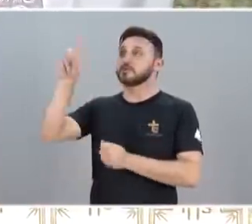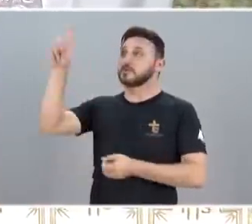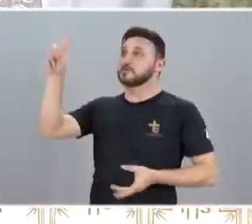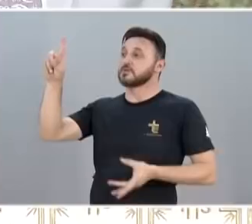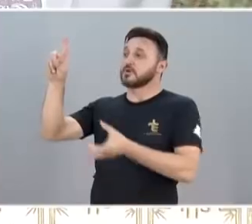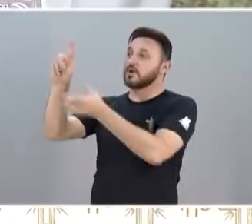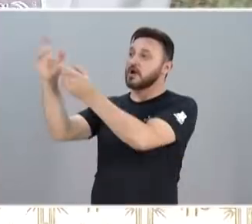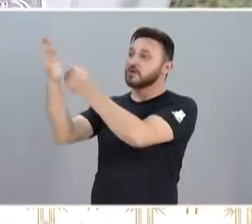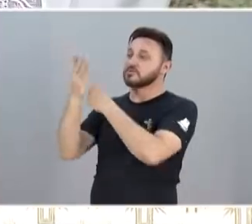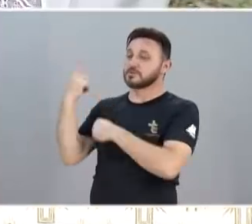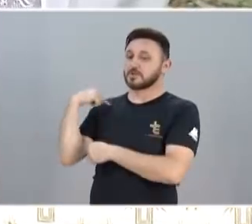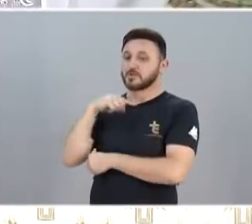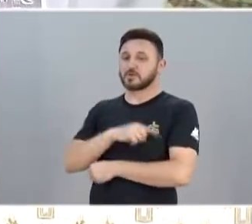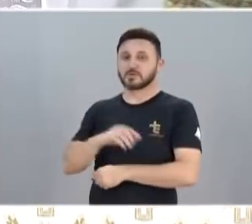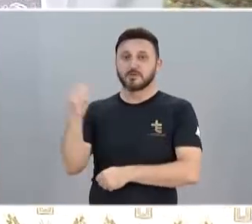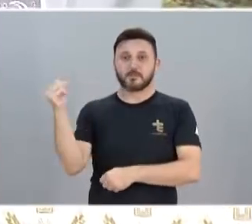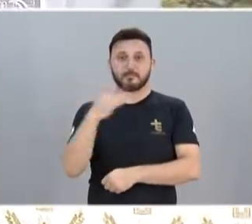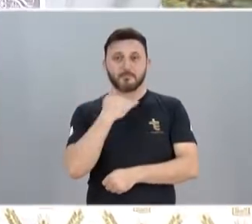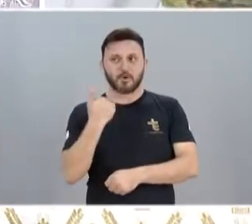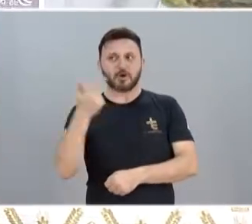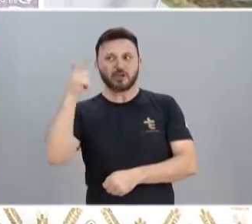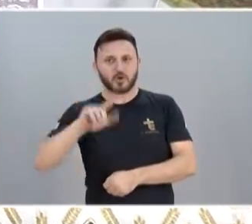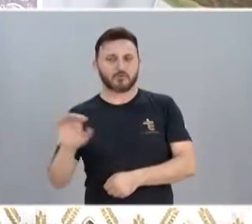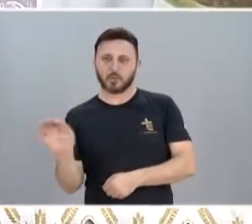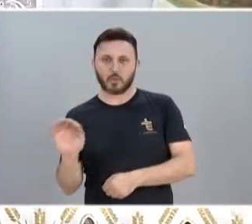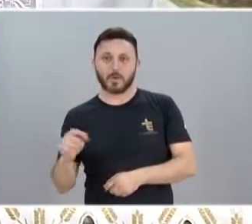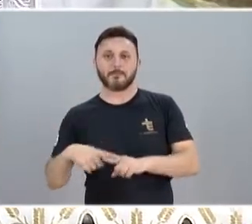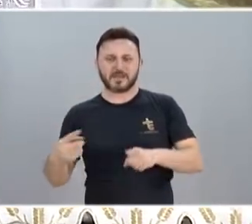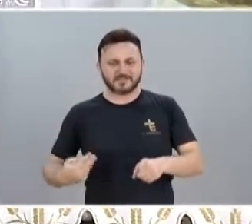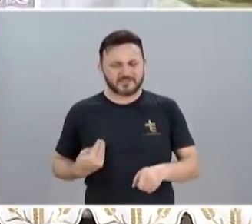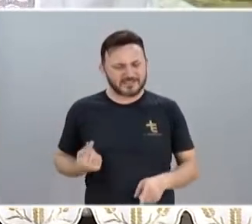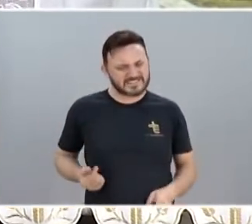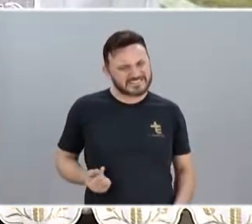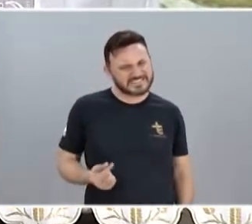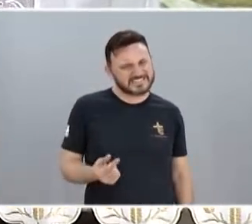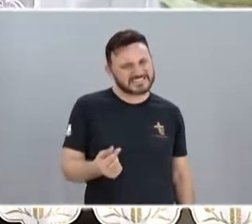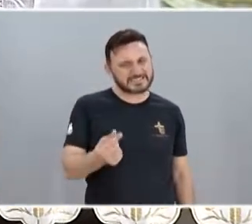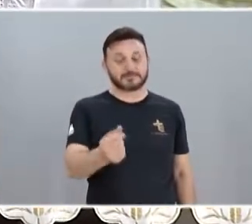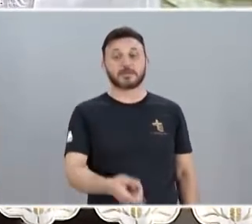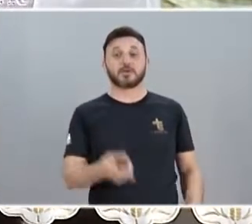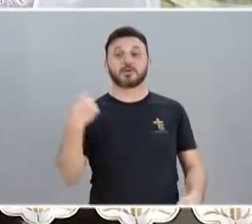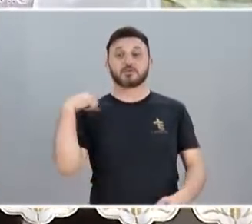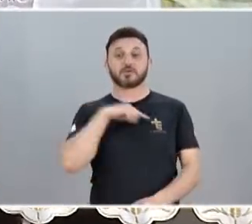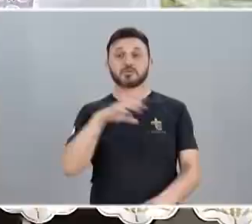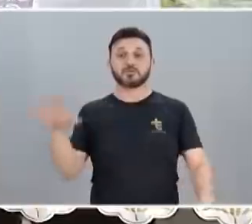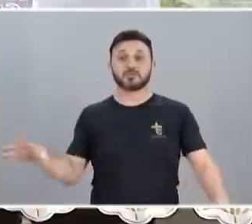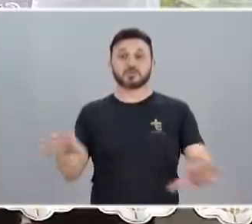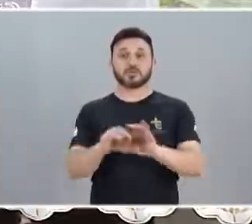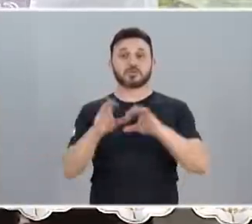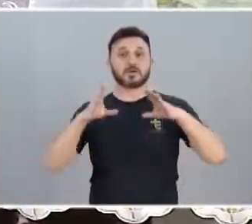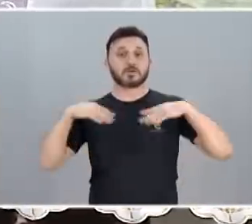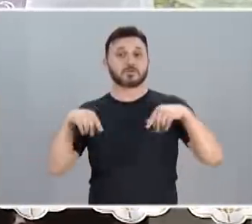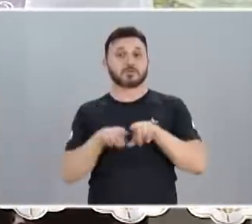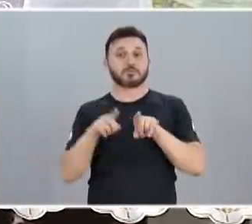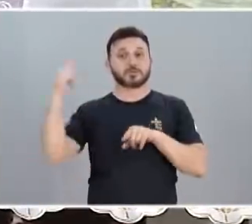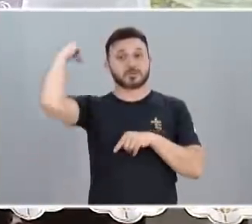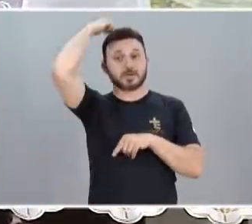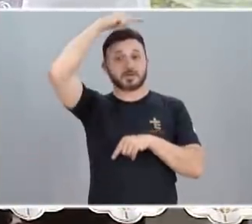eterno intercessor, imolado, já não morre, morto, vive eternamente. Unidos à multidão dos anjos e